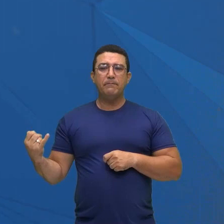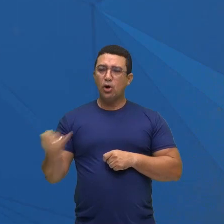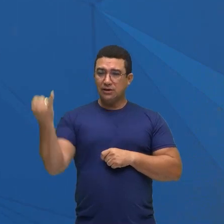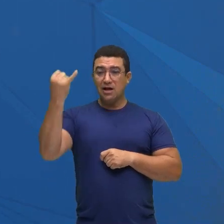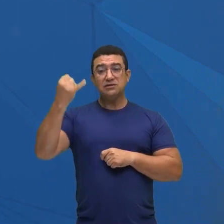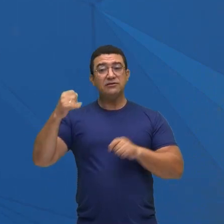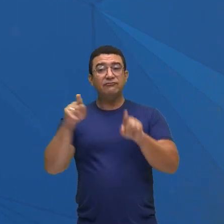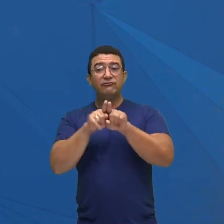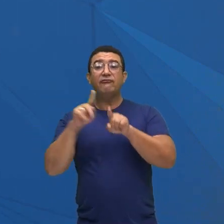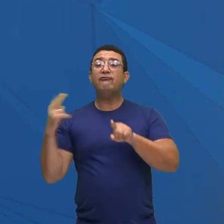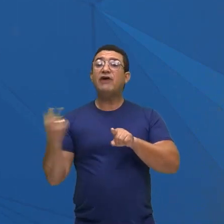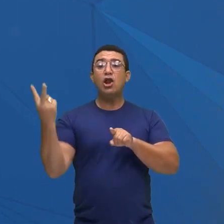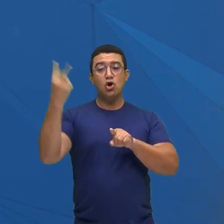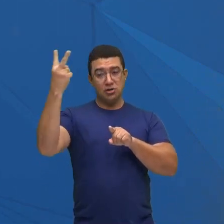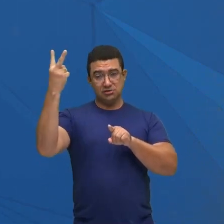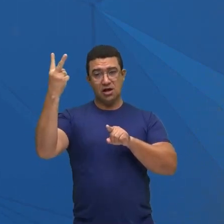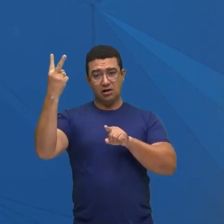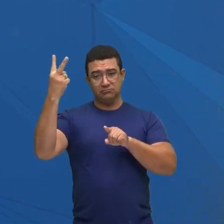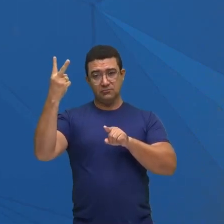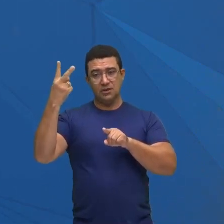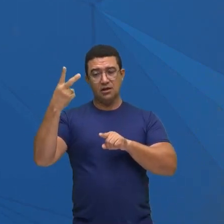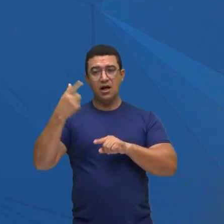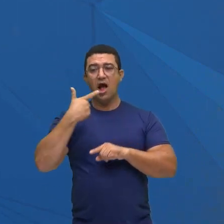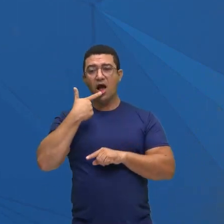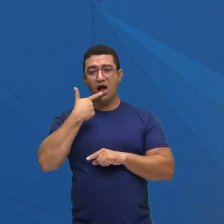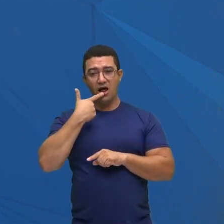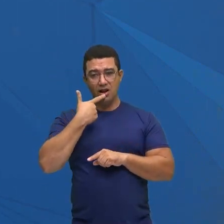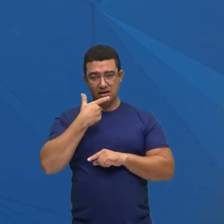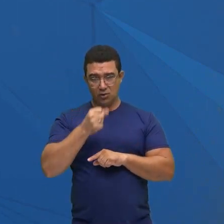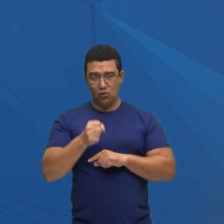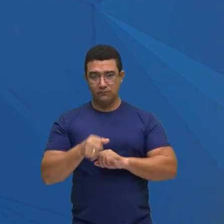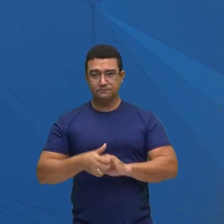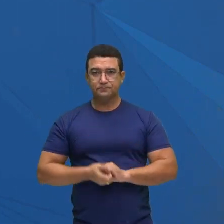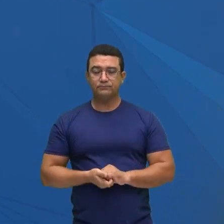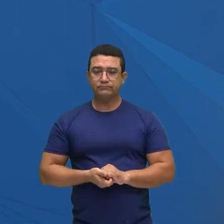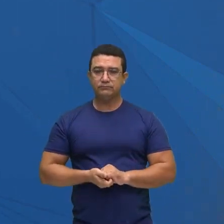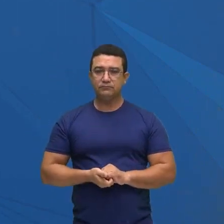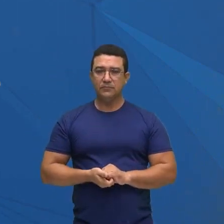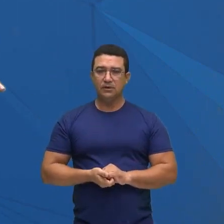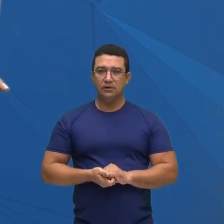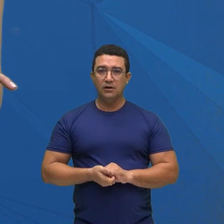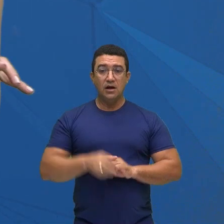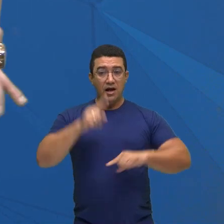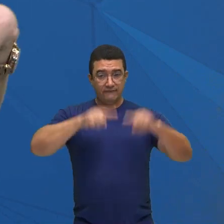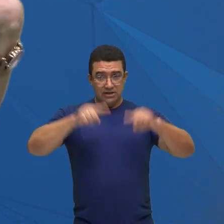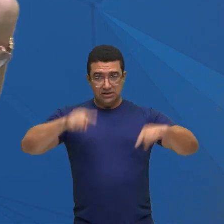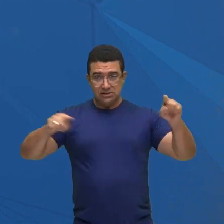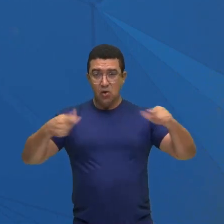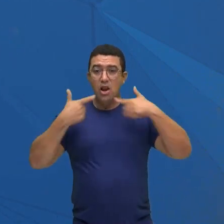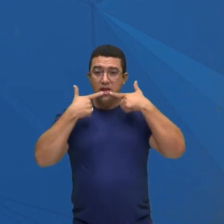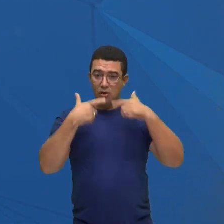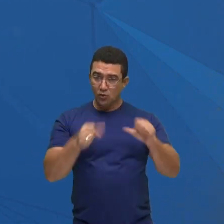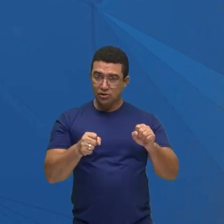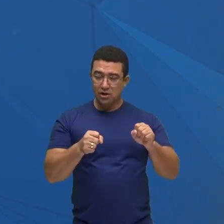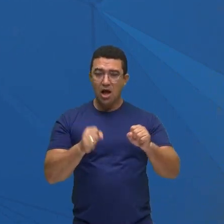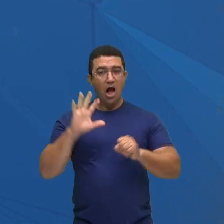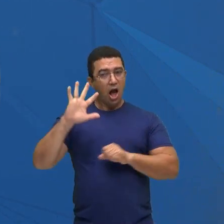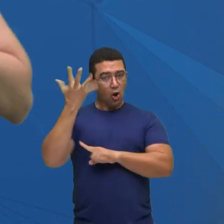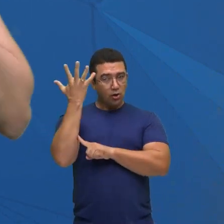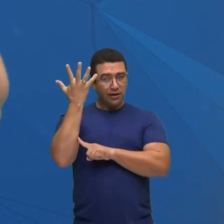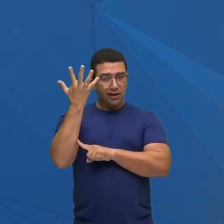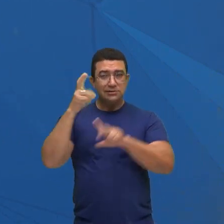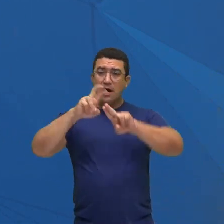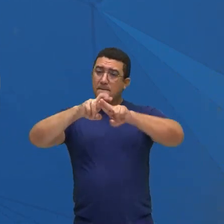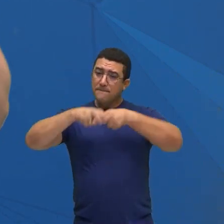diversificados. E olha só, quando a gente falou que essas variações linguísticas acontecem por causa das regiões, né? Então a